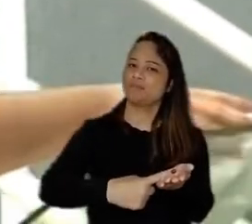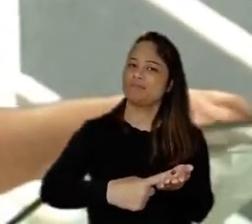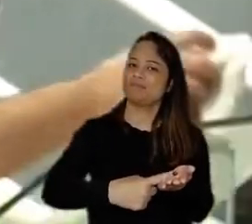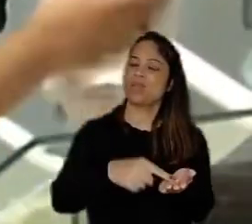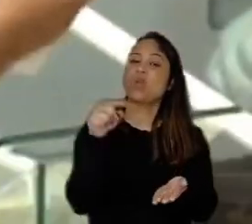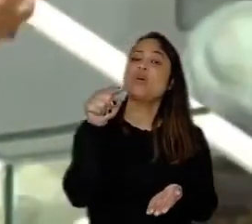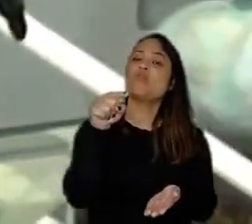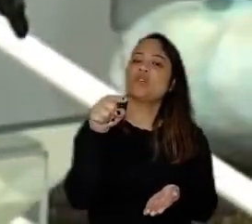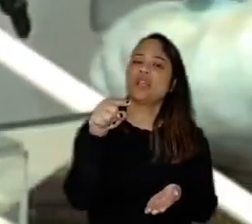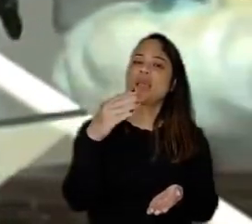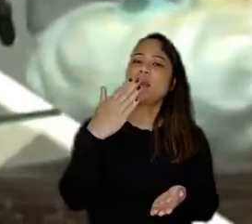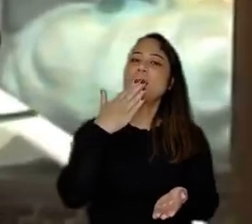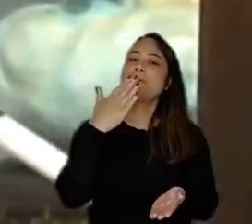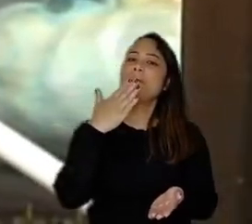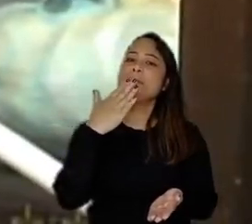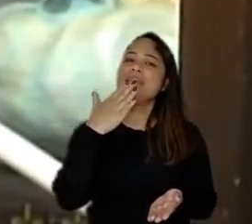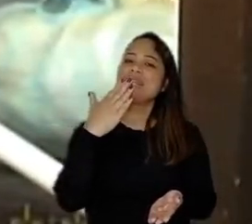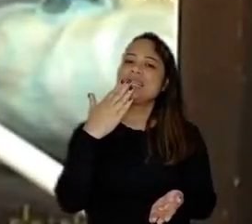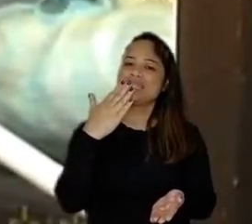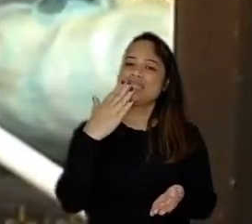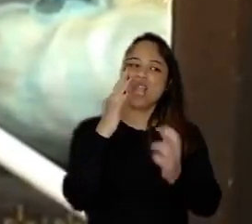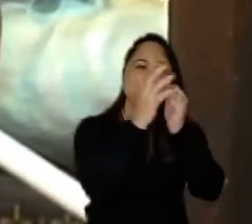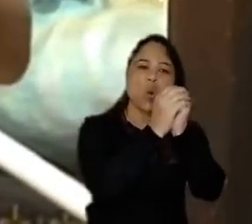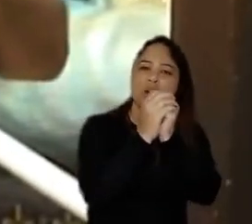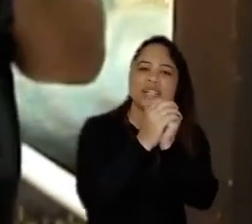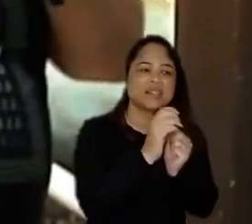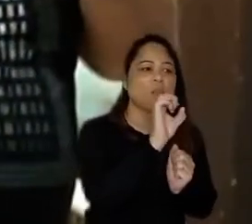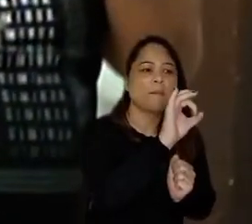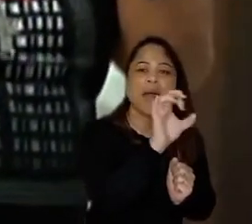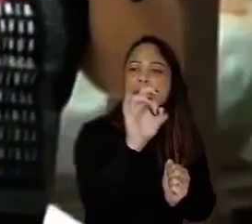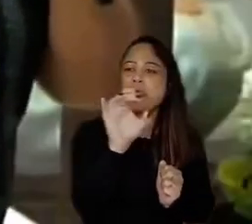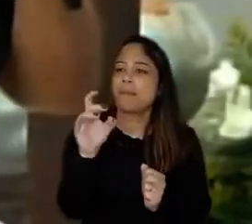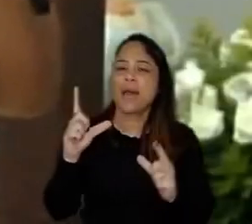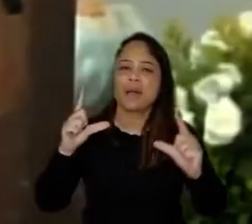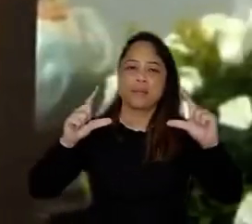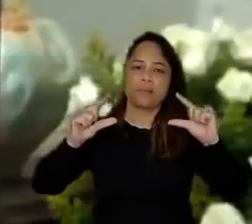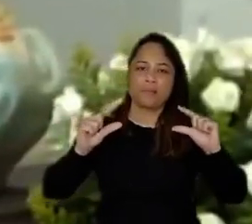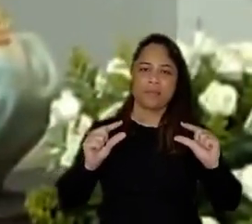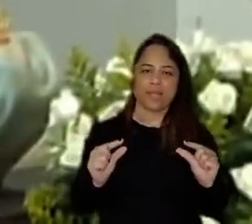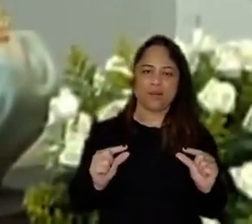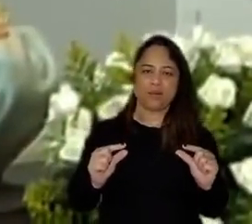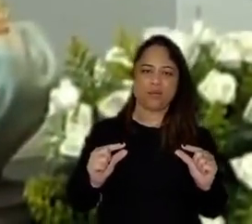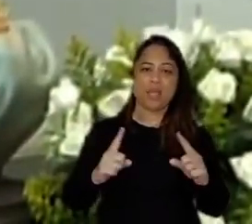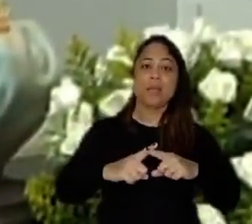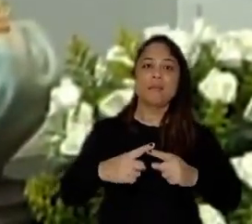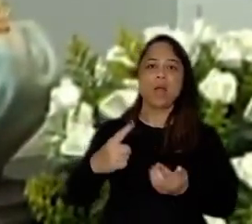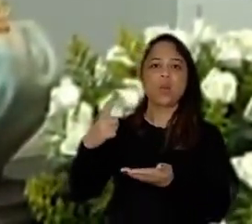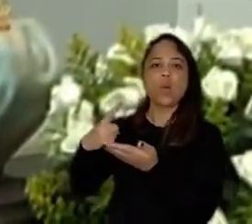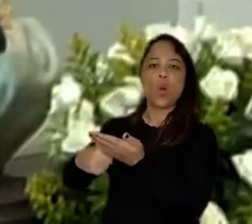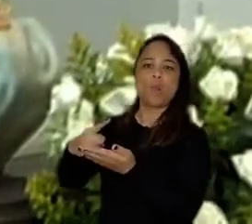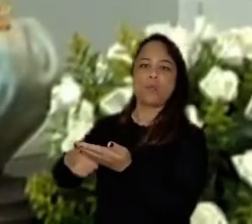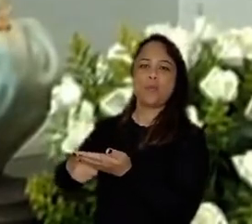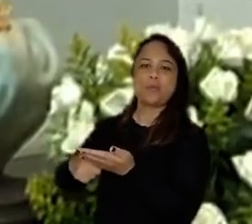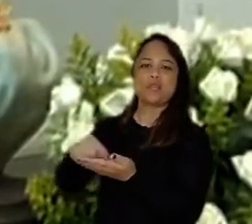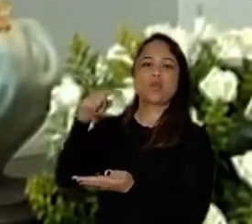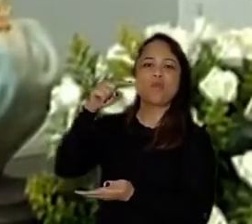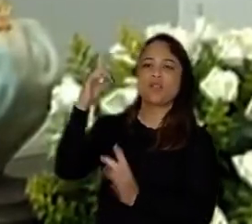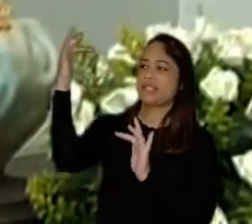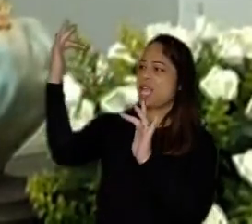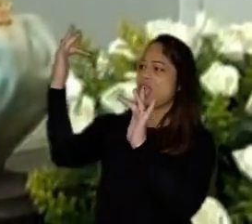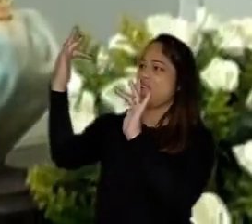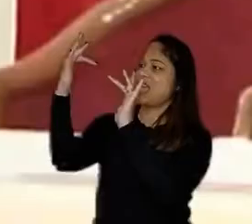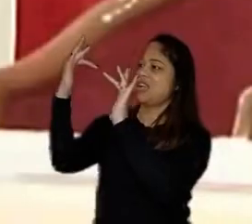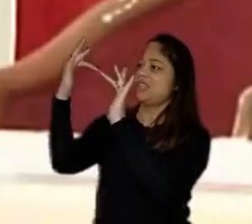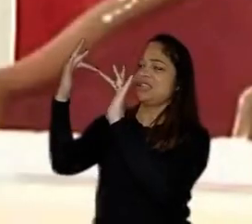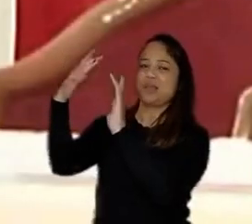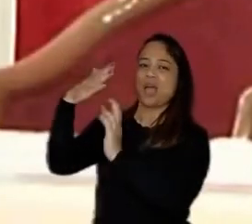Que você pedisse menos oração pelos outros, e você fizesse com Deus um compromisso de melhorar a sua intimidade